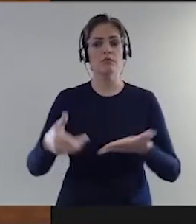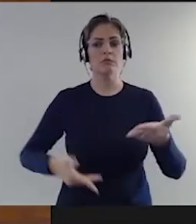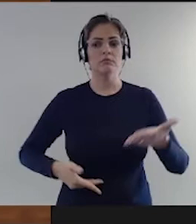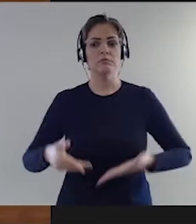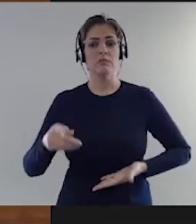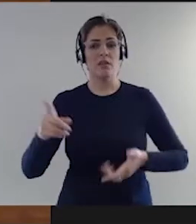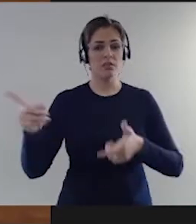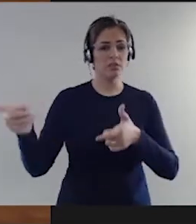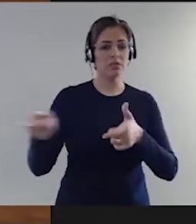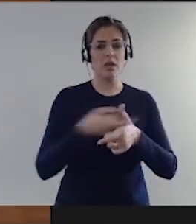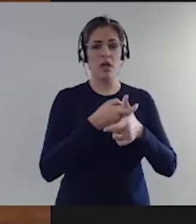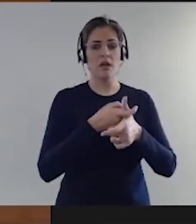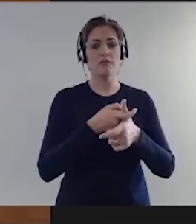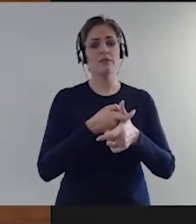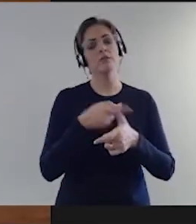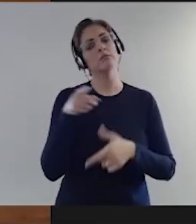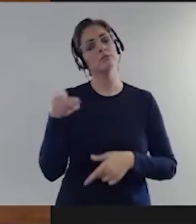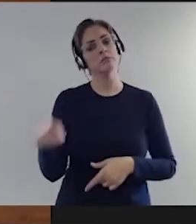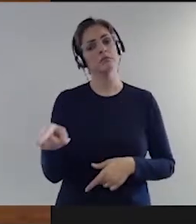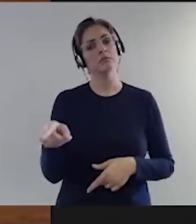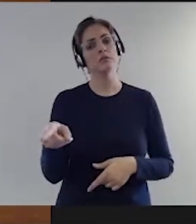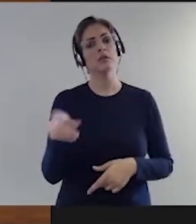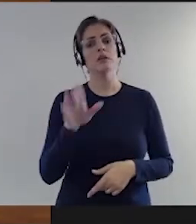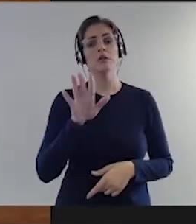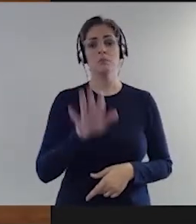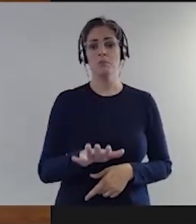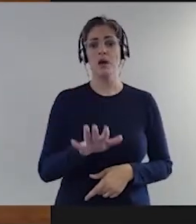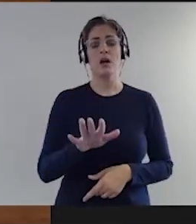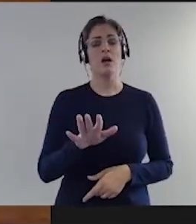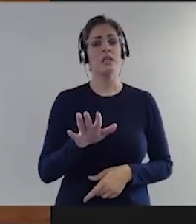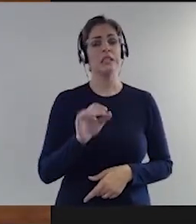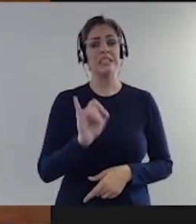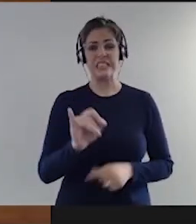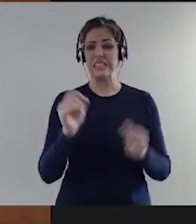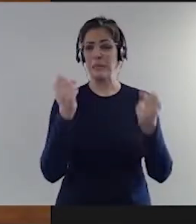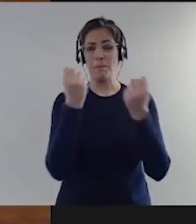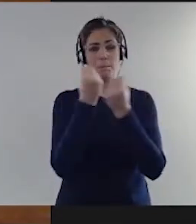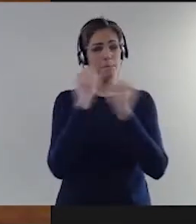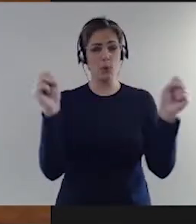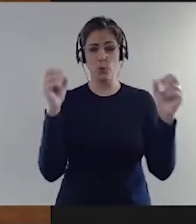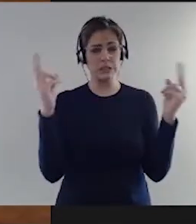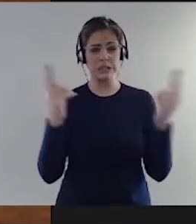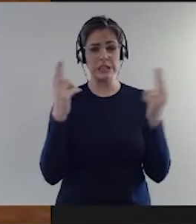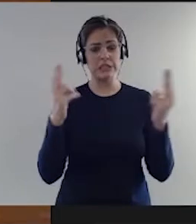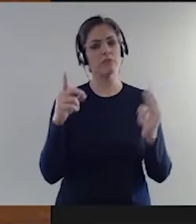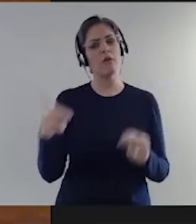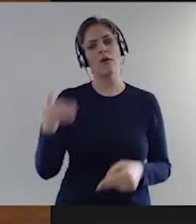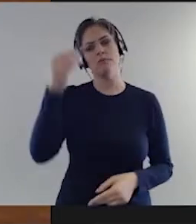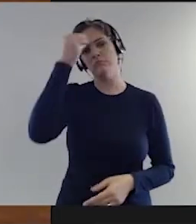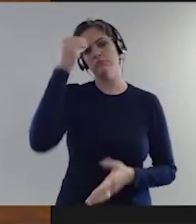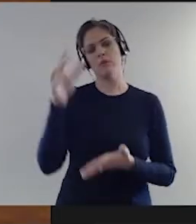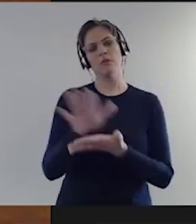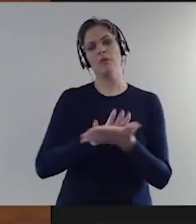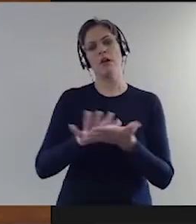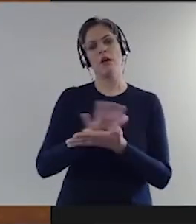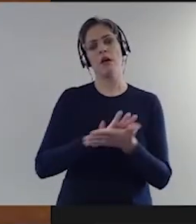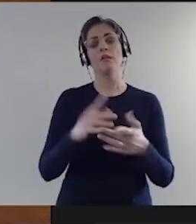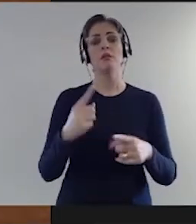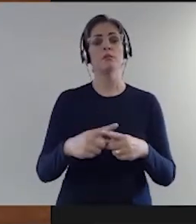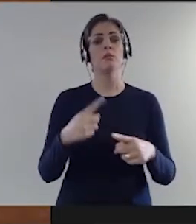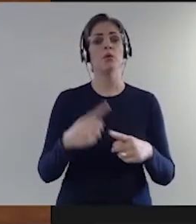devedor, deixando de responder se ela se tornou impossível por fato que não é tratado